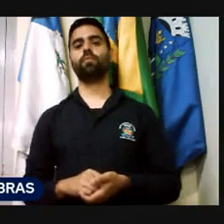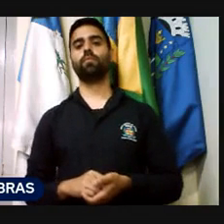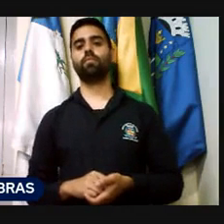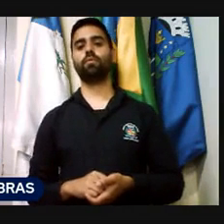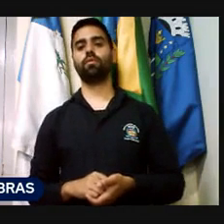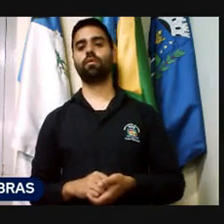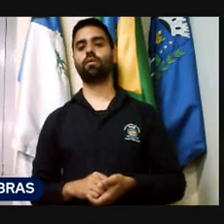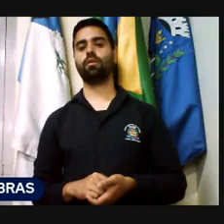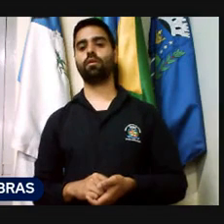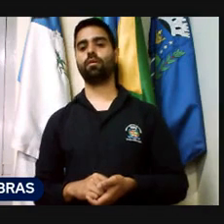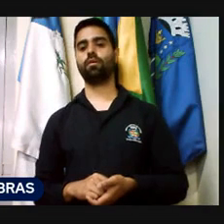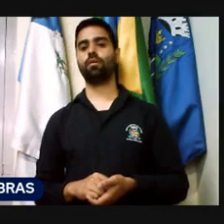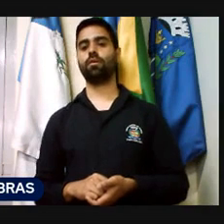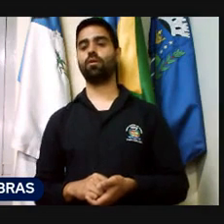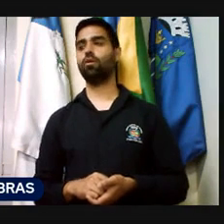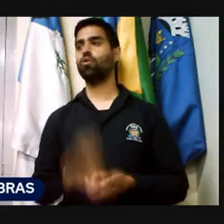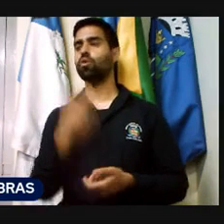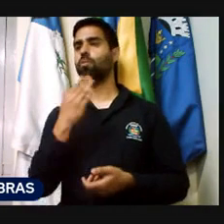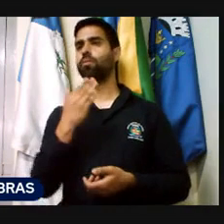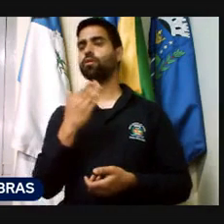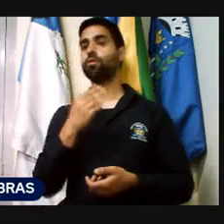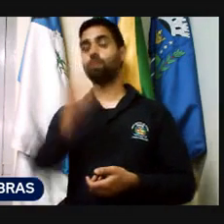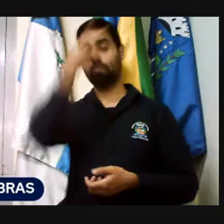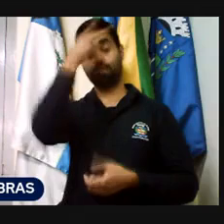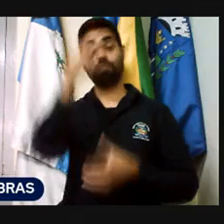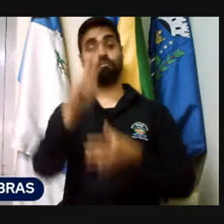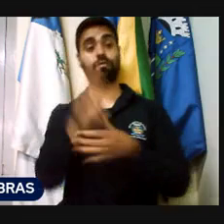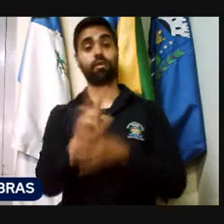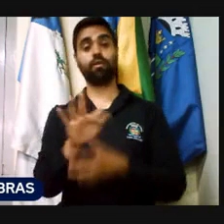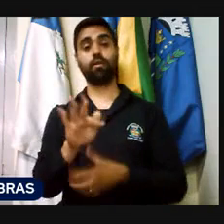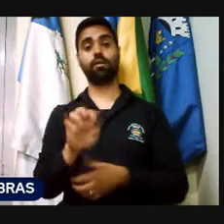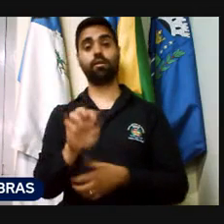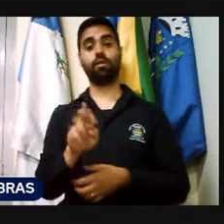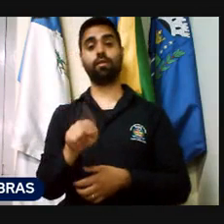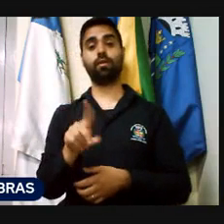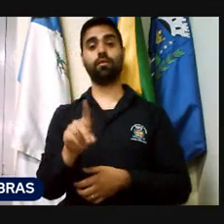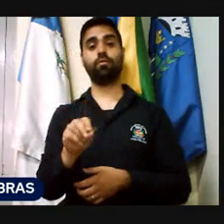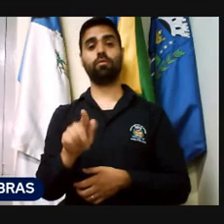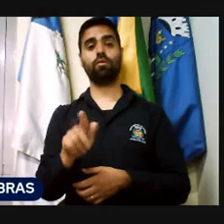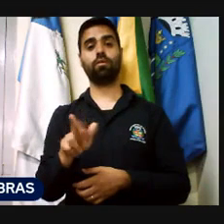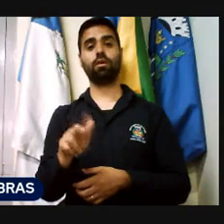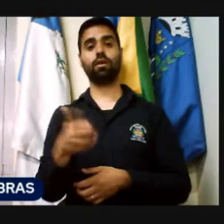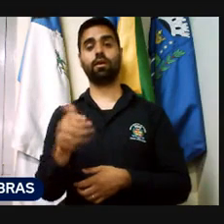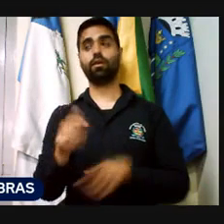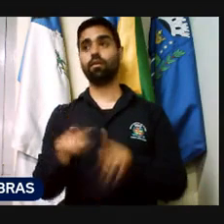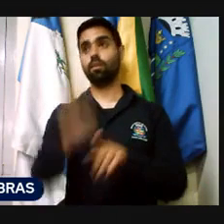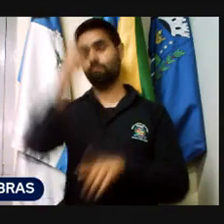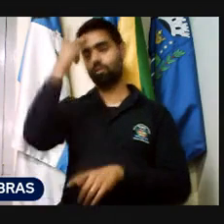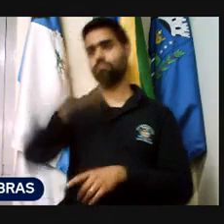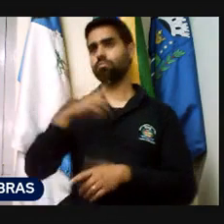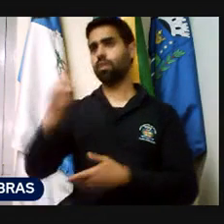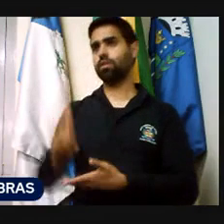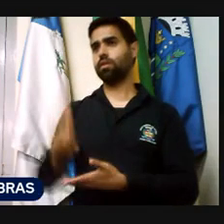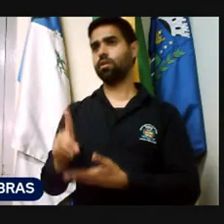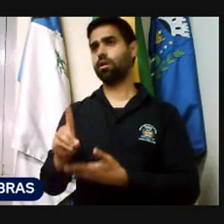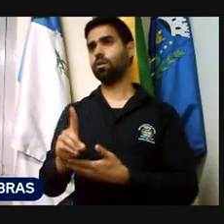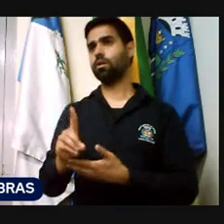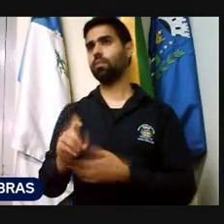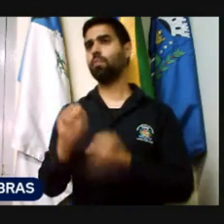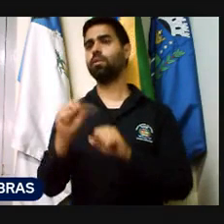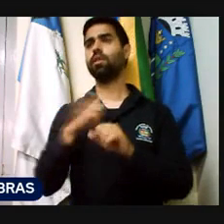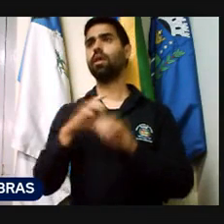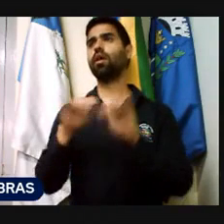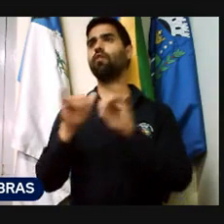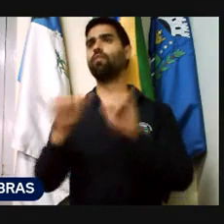envio do presente requerimento ao excelentíssimo senhor prefeito municipal Luiz Fernando Furtado da Graça e a quem mais de direito do seu governo para informar